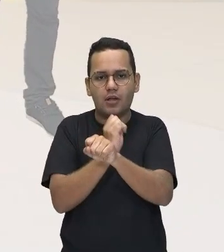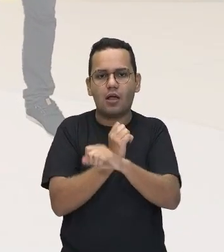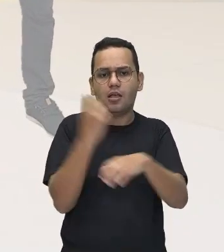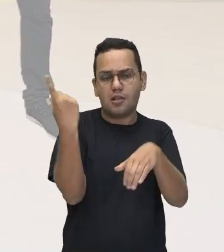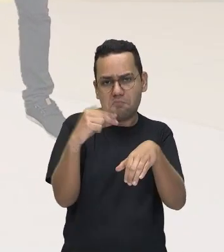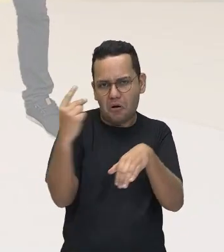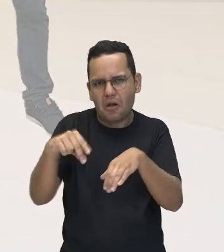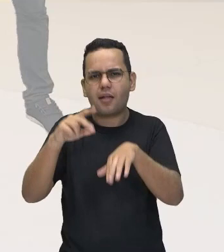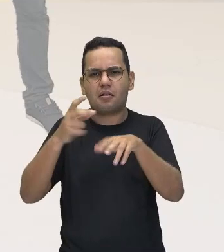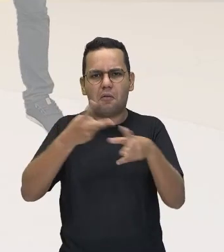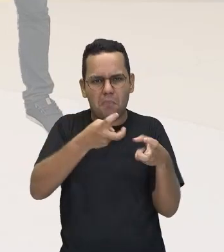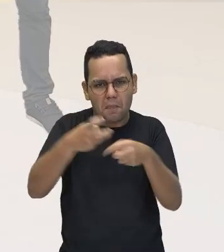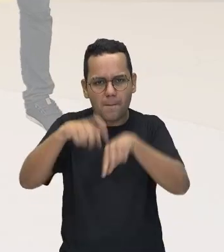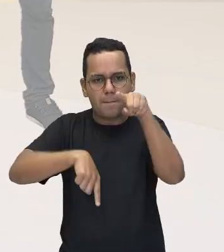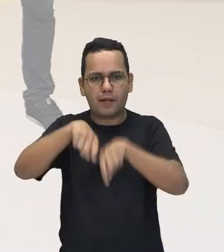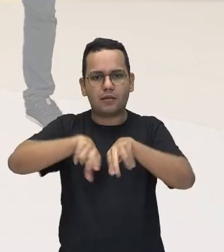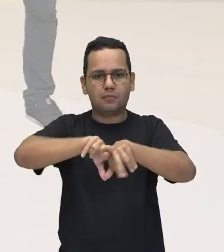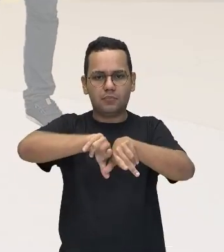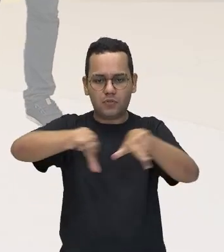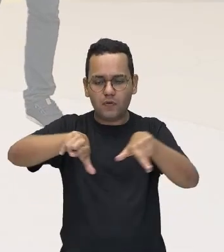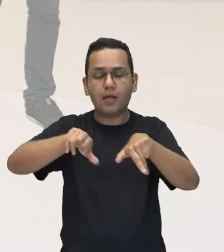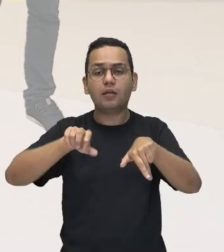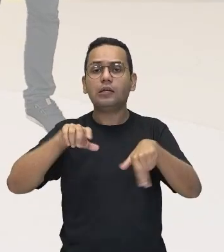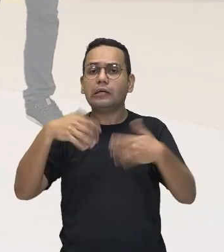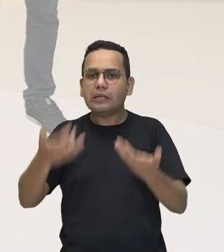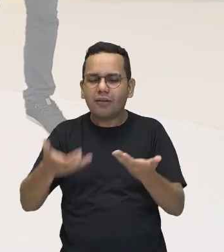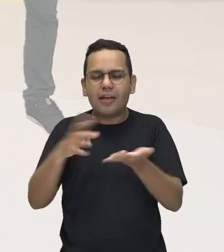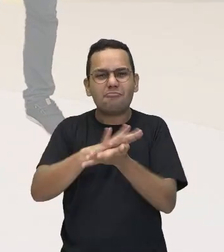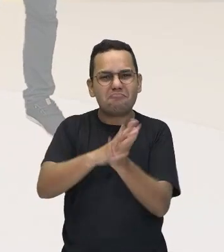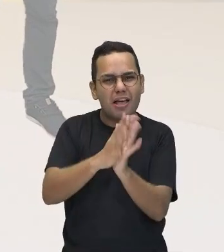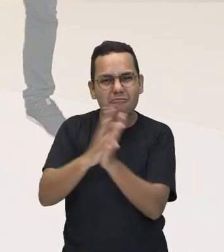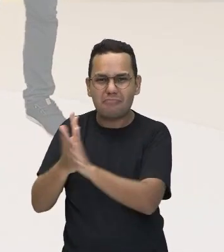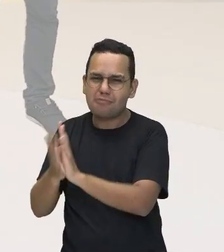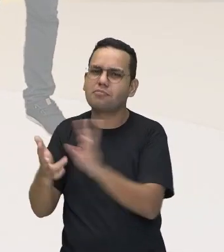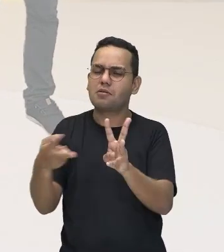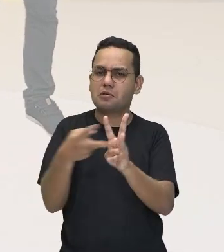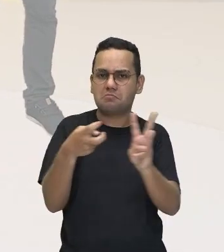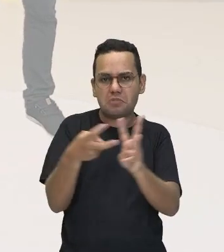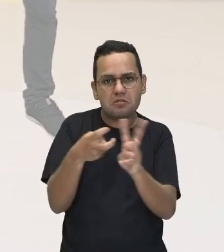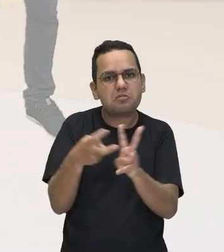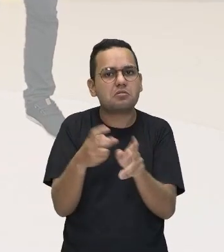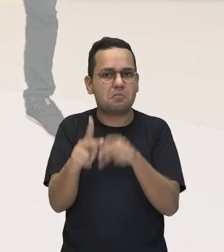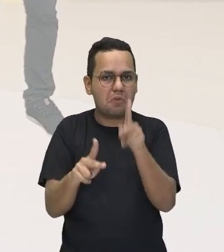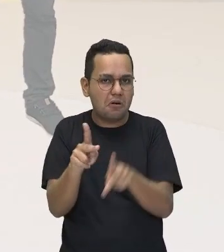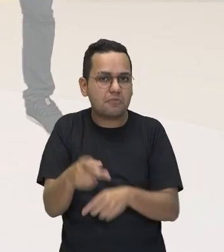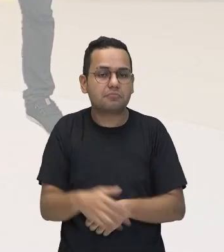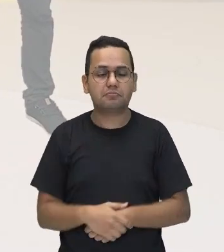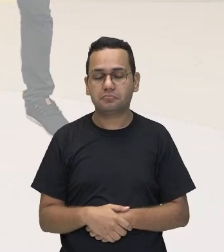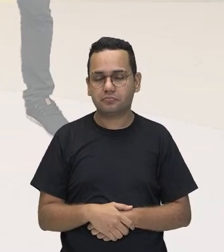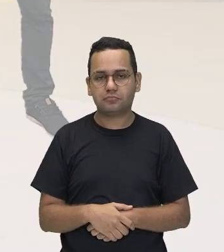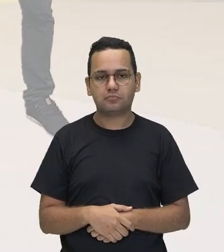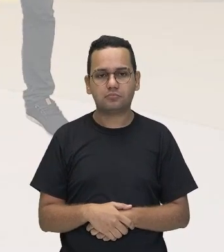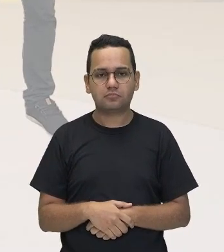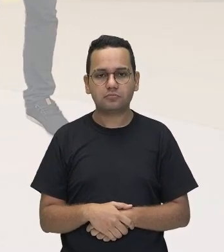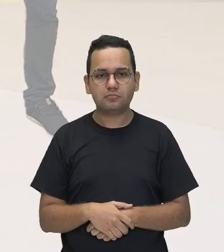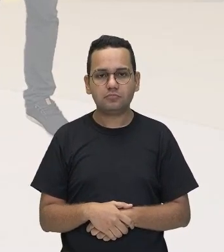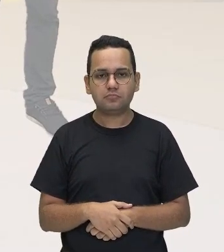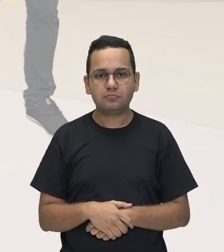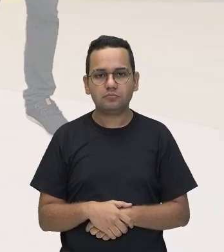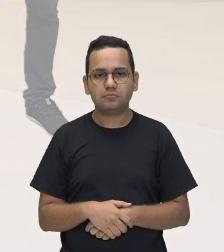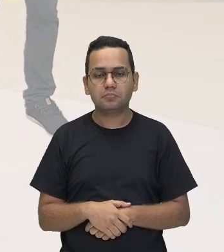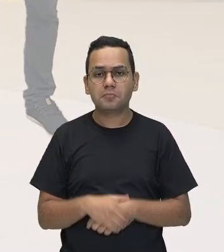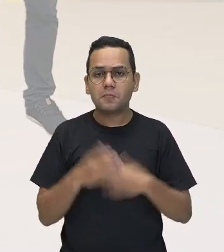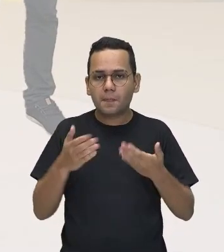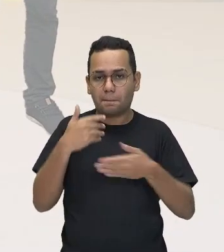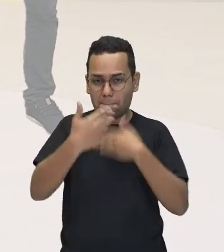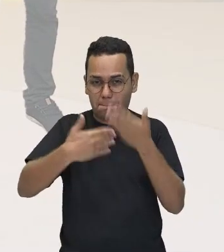recursos, acabaram dizimando ali populações indígenas. Dentro de todo esse processo de ocupação, professor, a gente vai ter